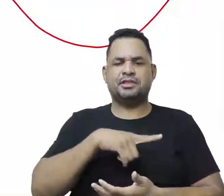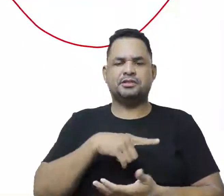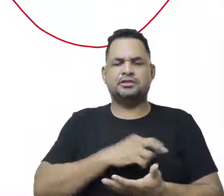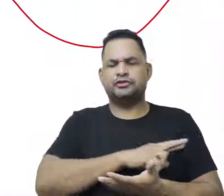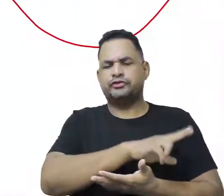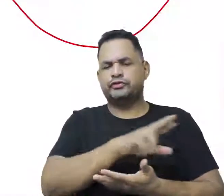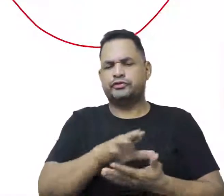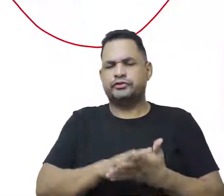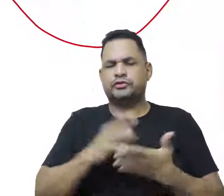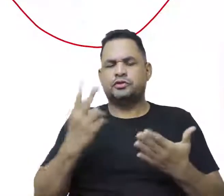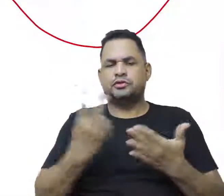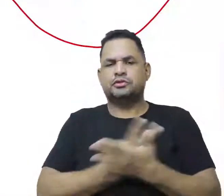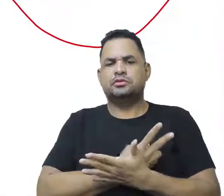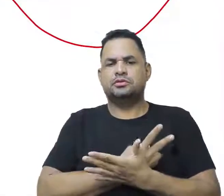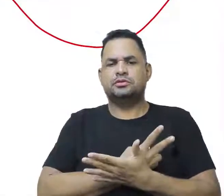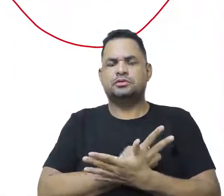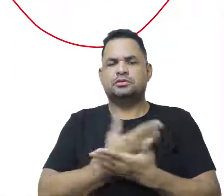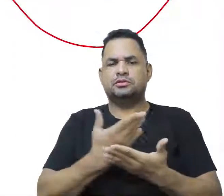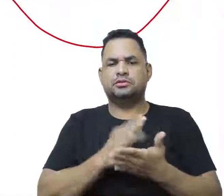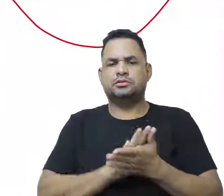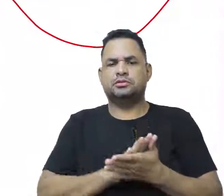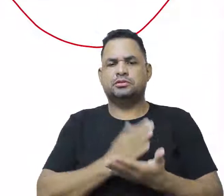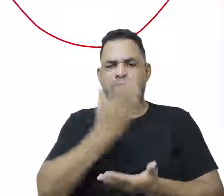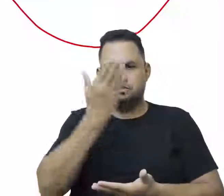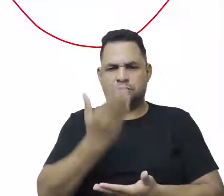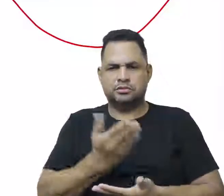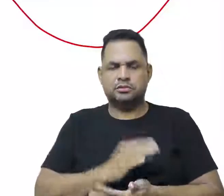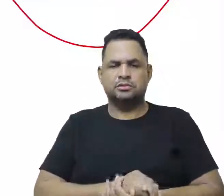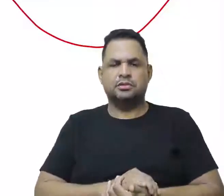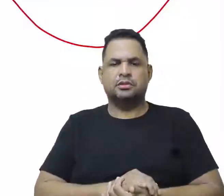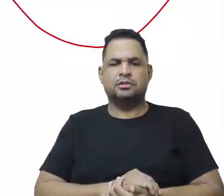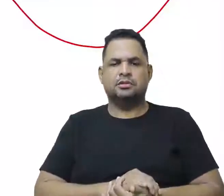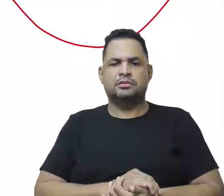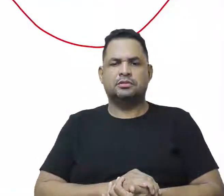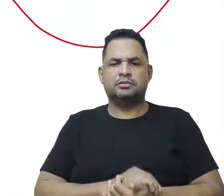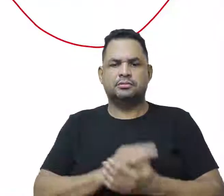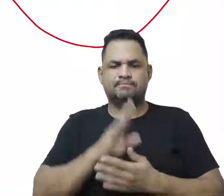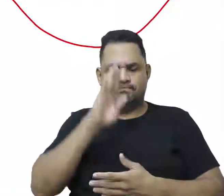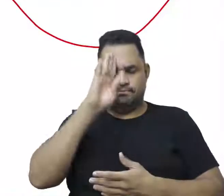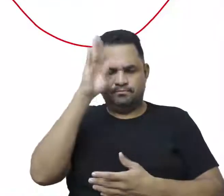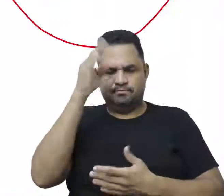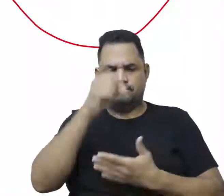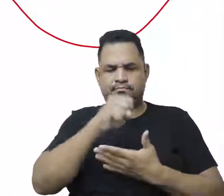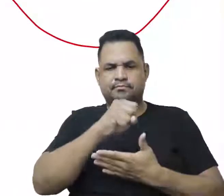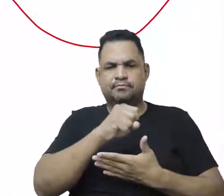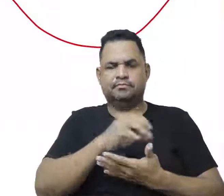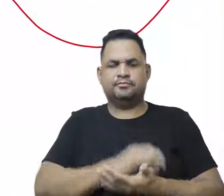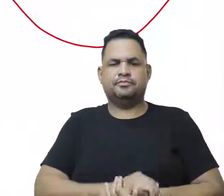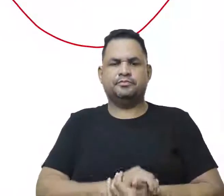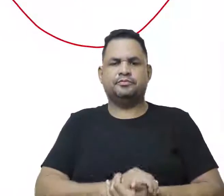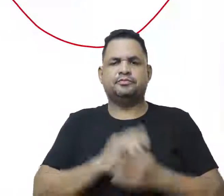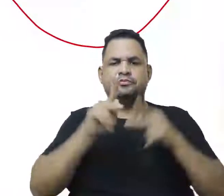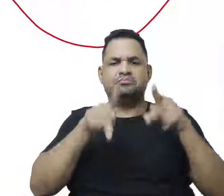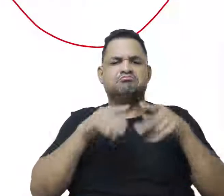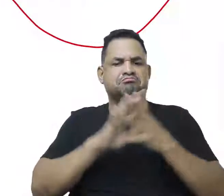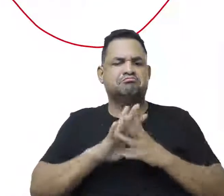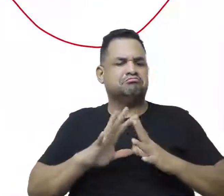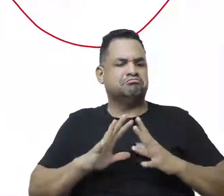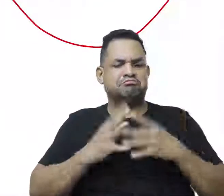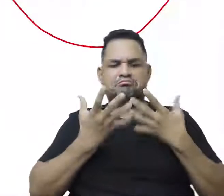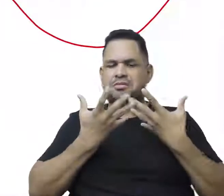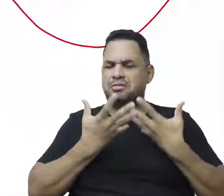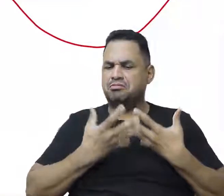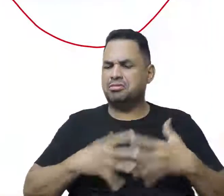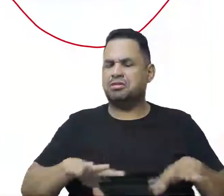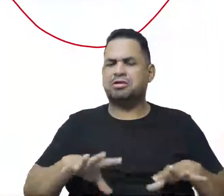Revolução Francesa mais uma das questões foi isso né das principais questões é o povo não aguentava mais